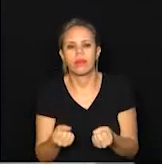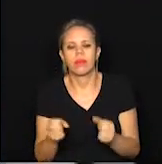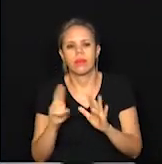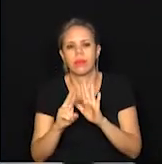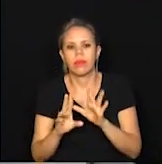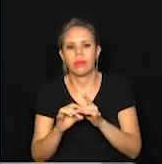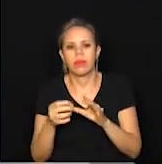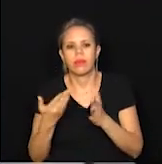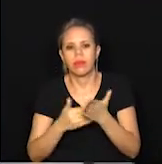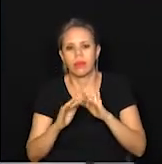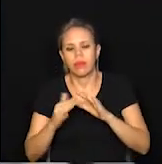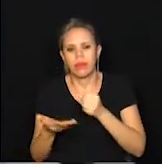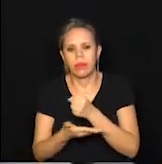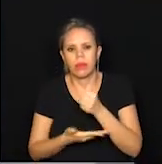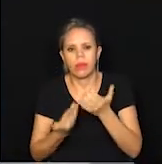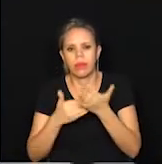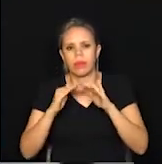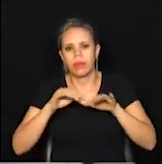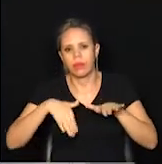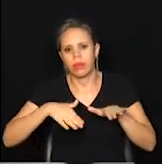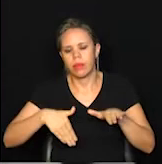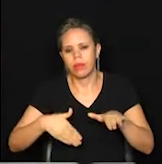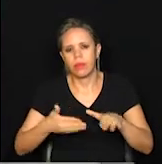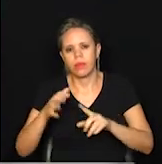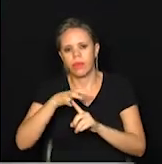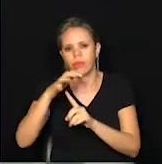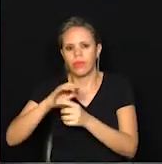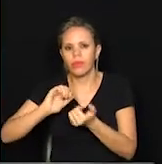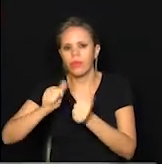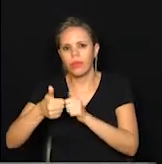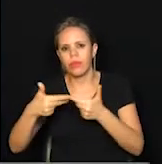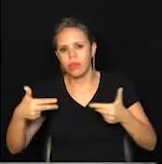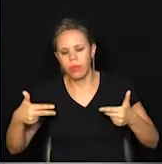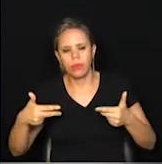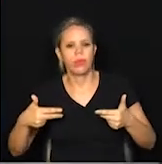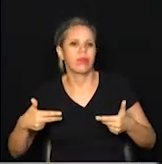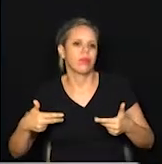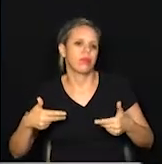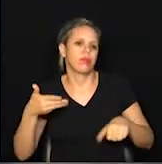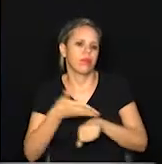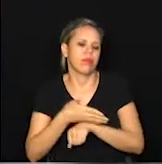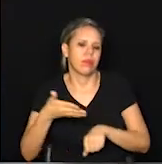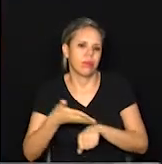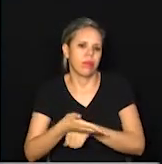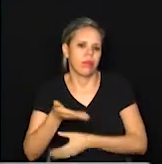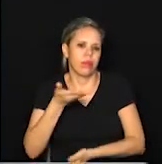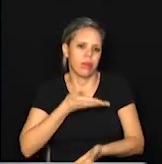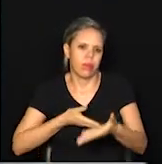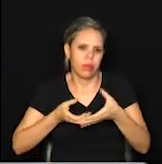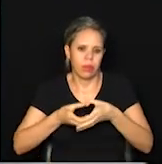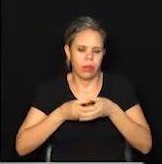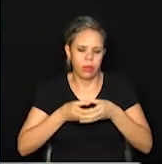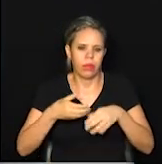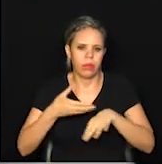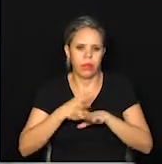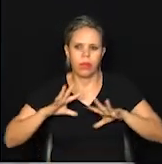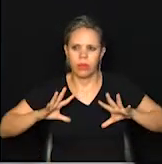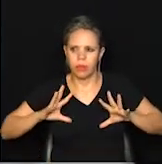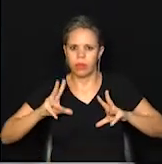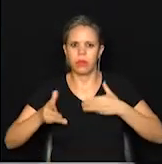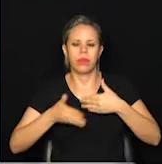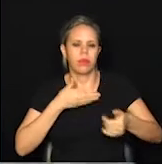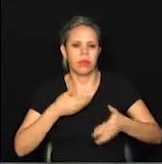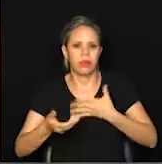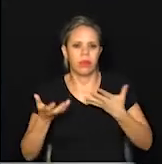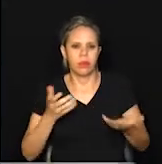das escolas, dos clubes, das praças de esporte, o esporte de participação, o esporte para todos, independente se vai